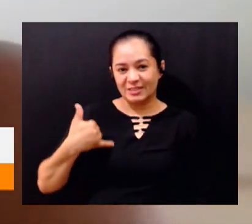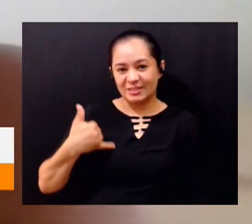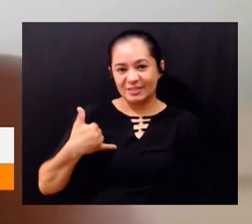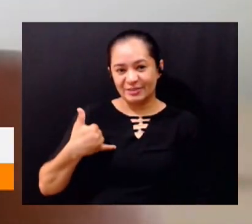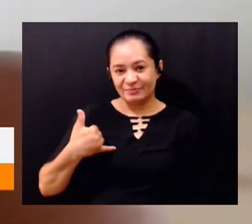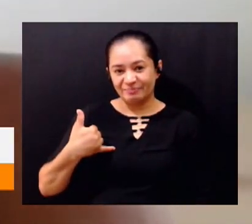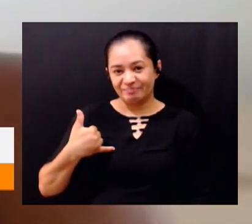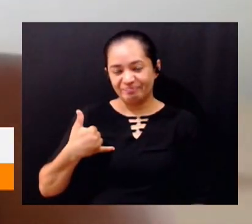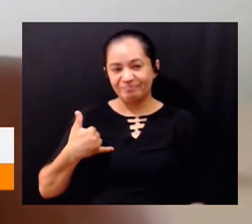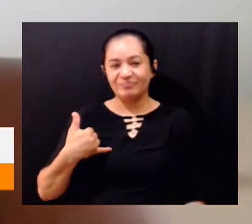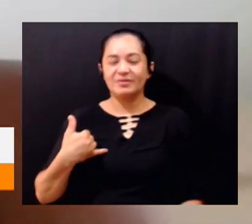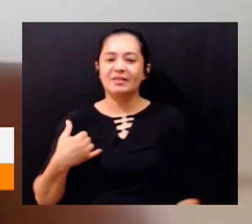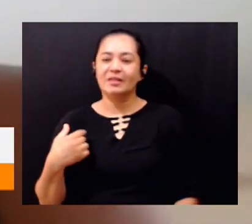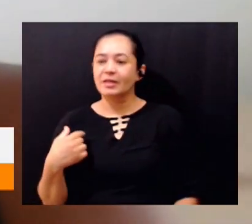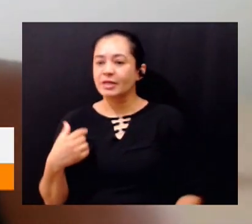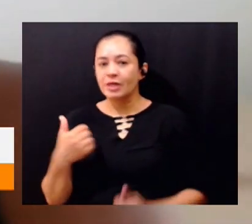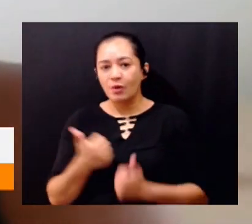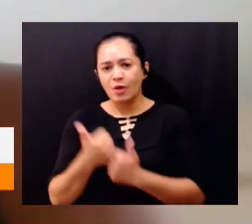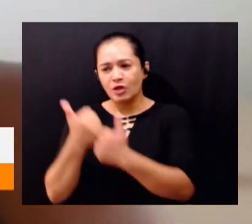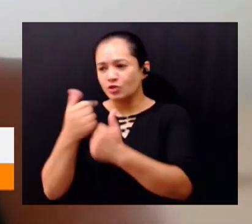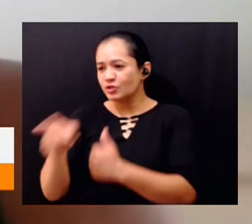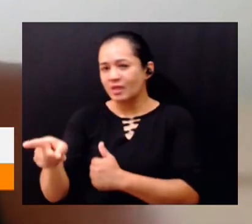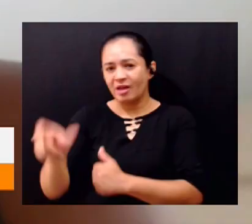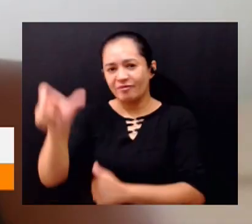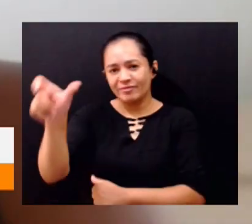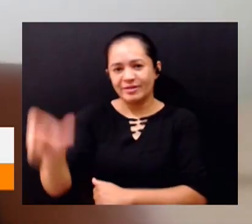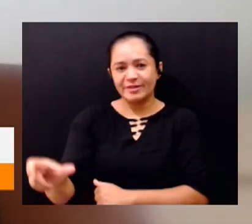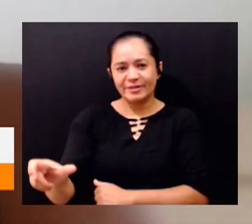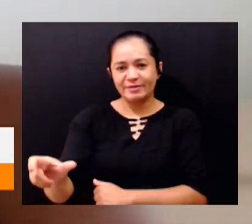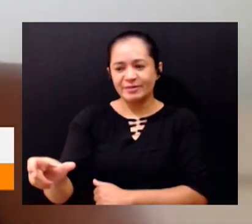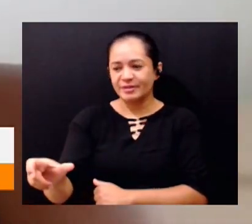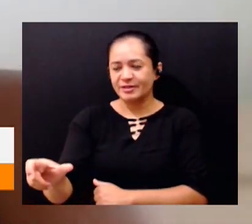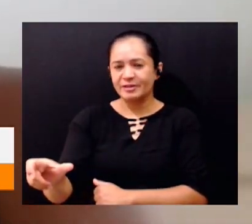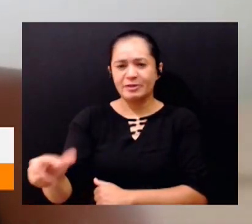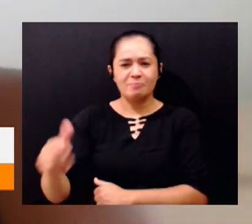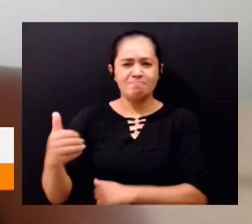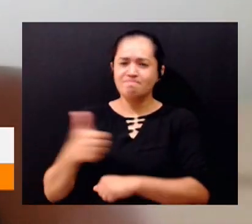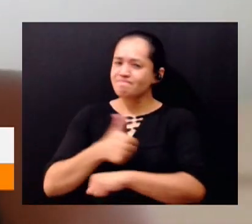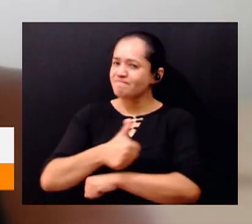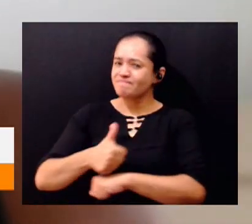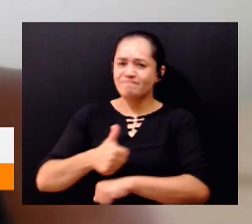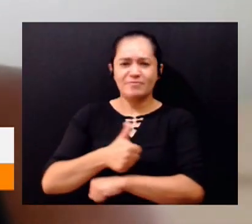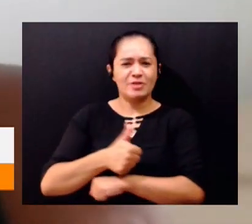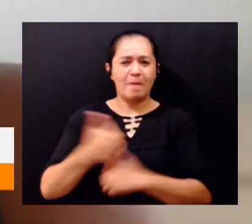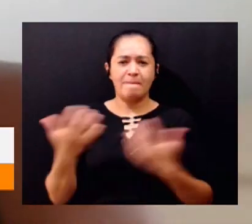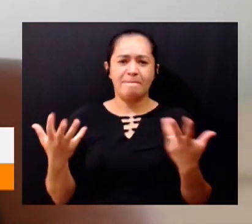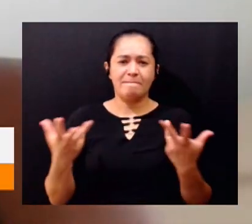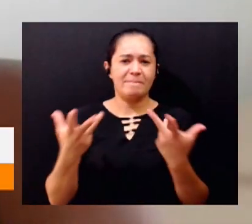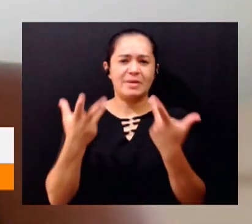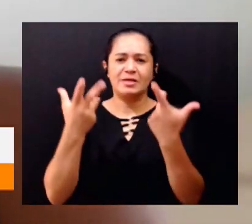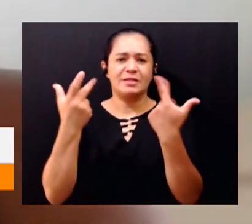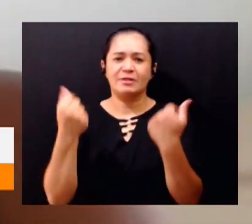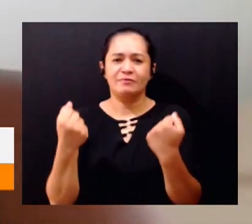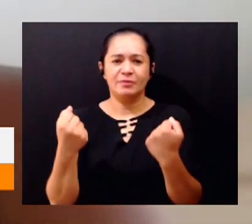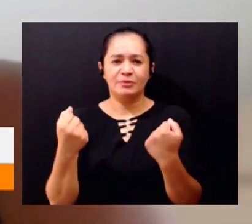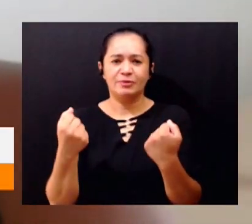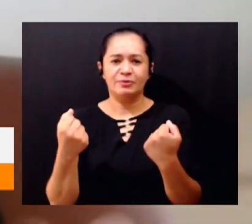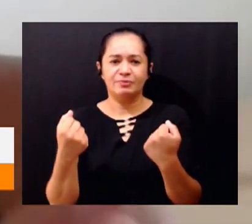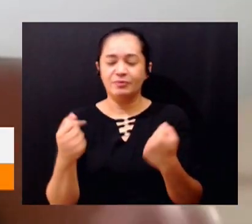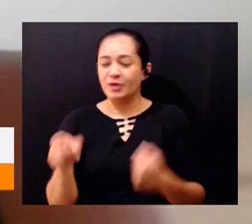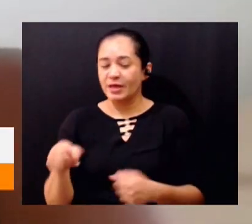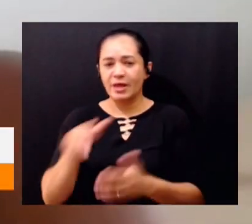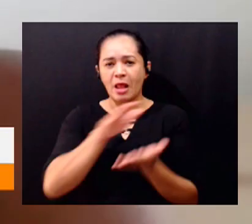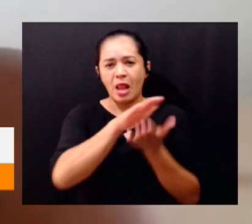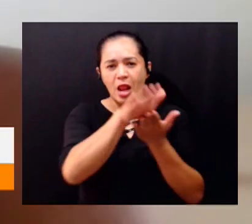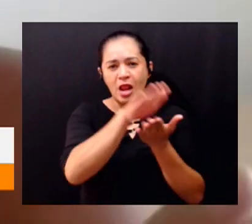cara, assim, genial, que foi o criador dos quadrinhos do Spectreman no Brasil. Ele publicou isso na